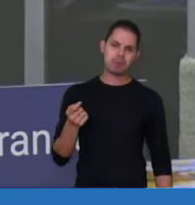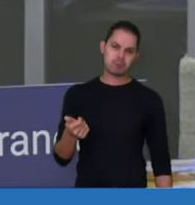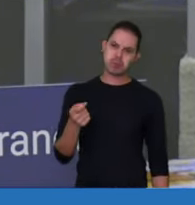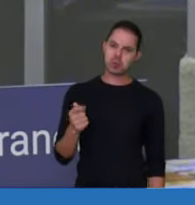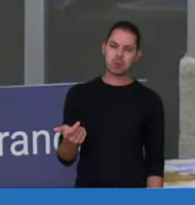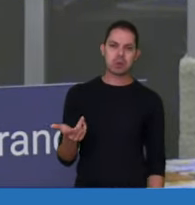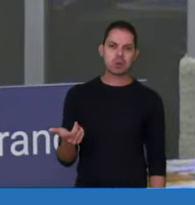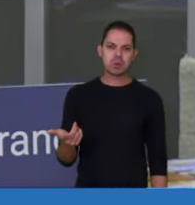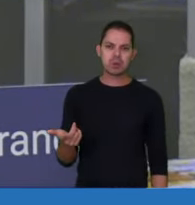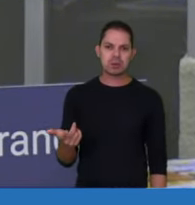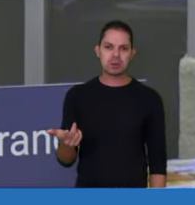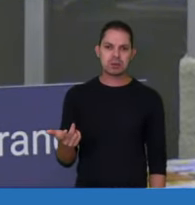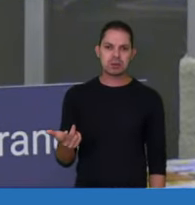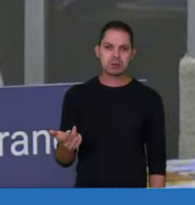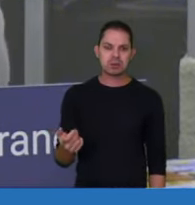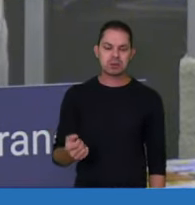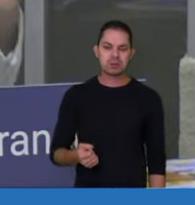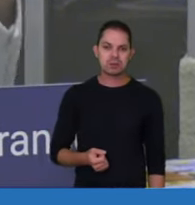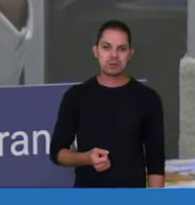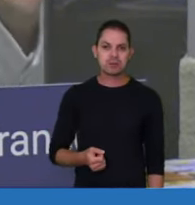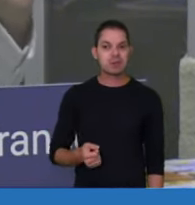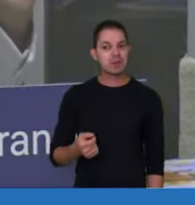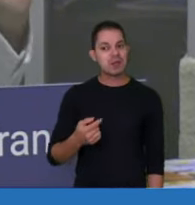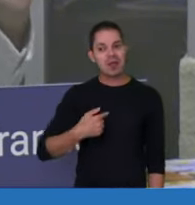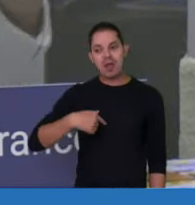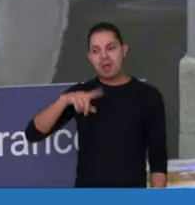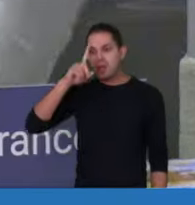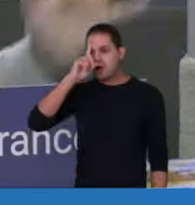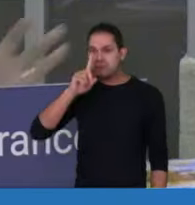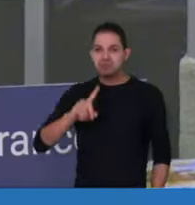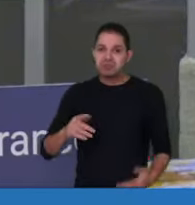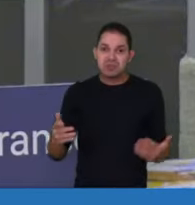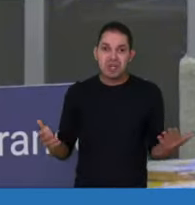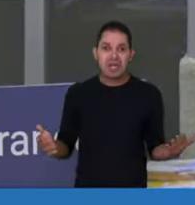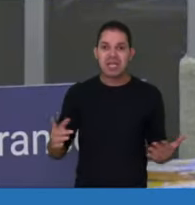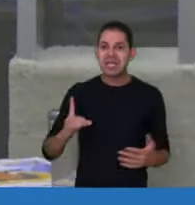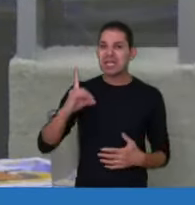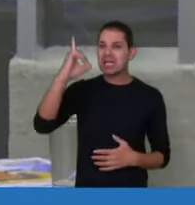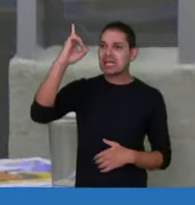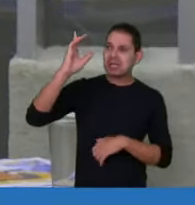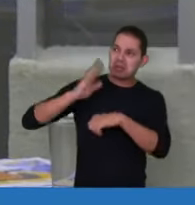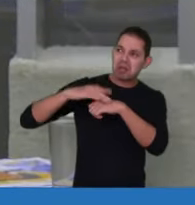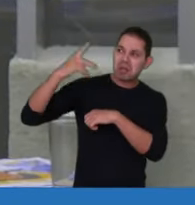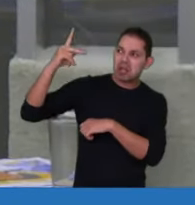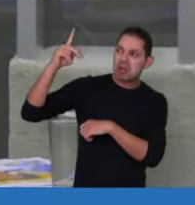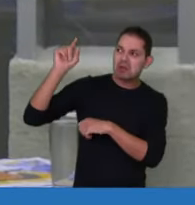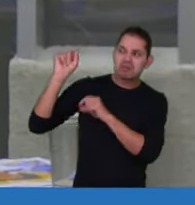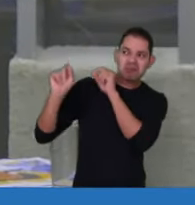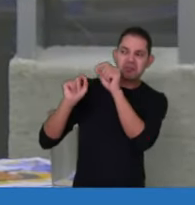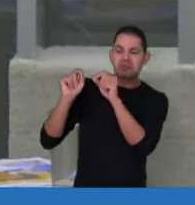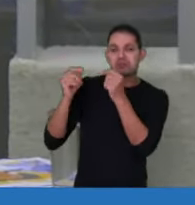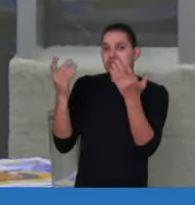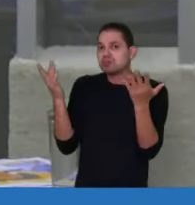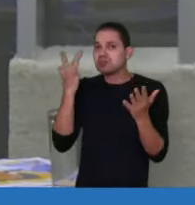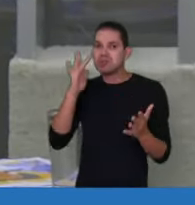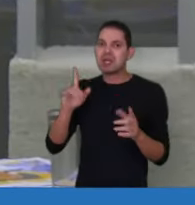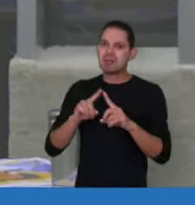É pouco. Eu não sei o que Deus vai fazer, mas é muito pouco.